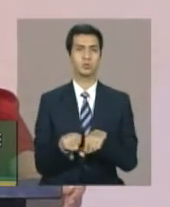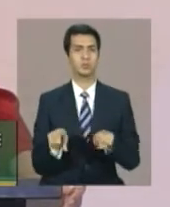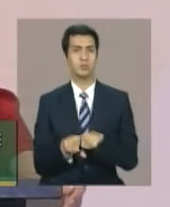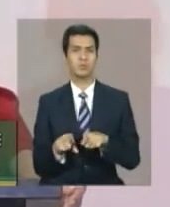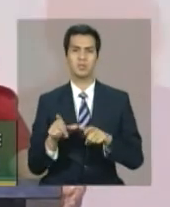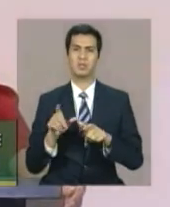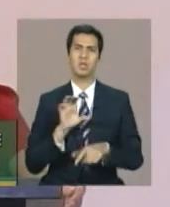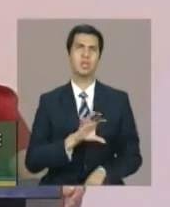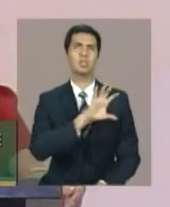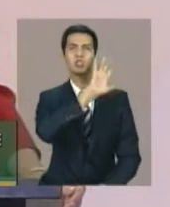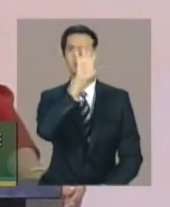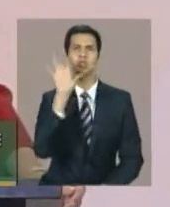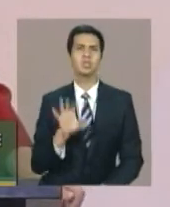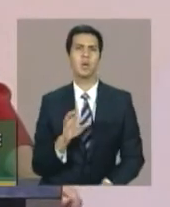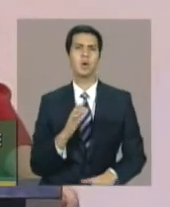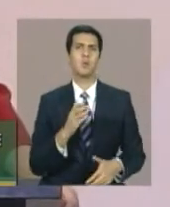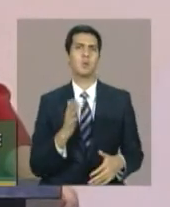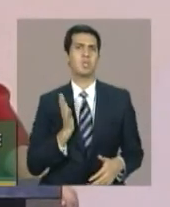das regiões.